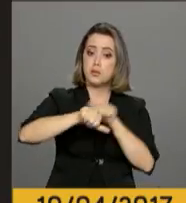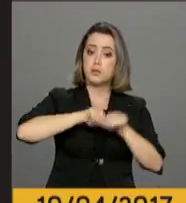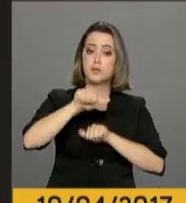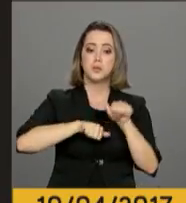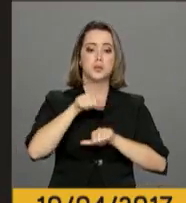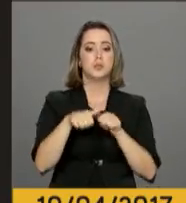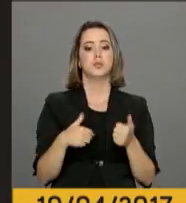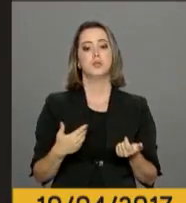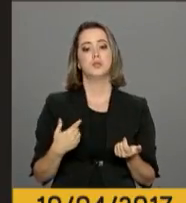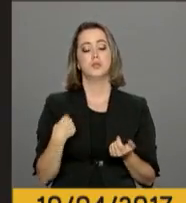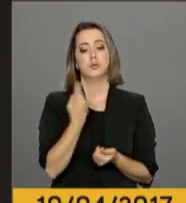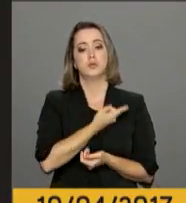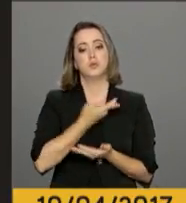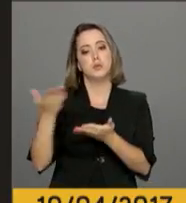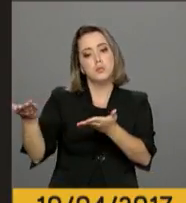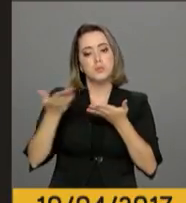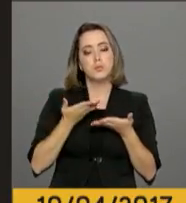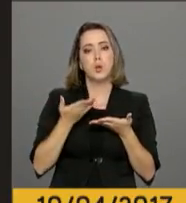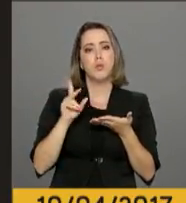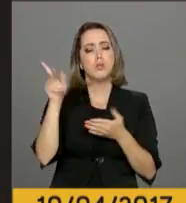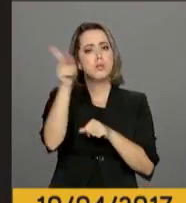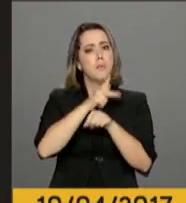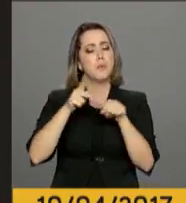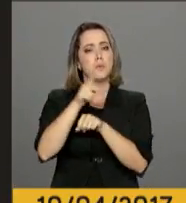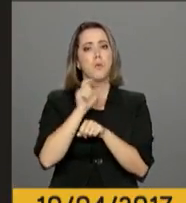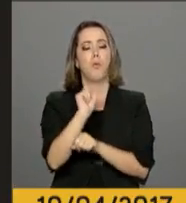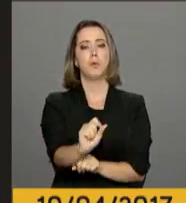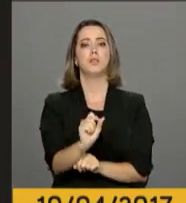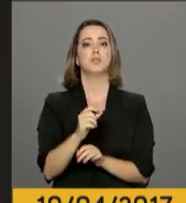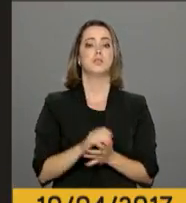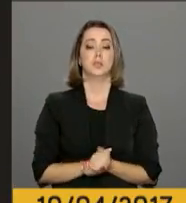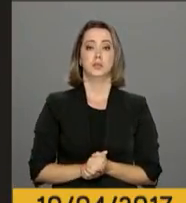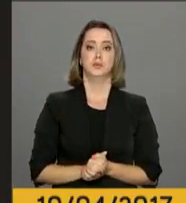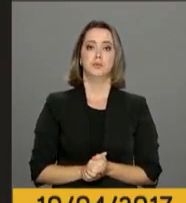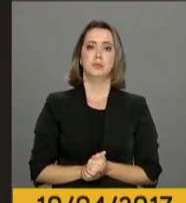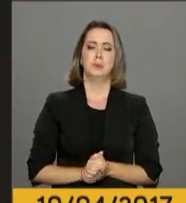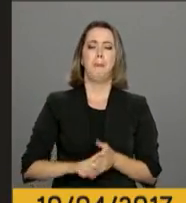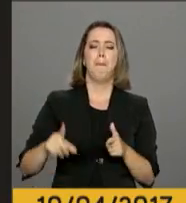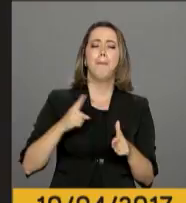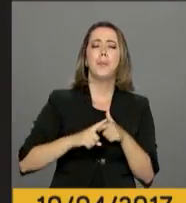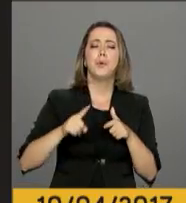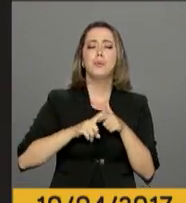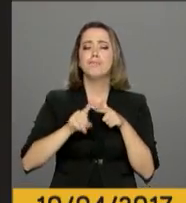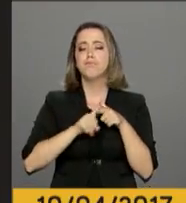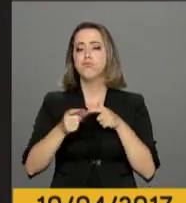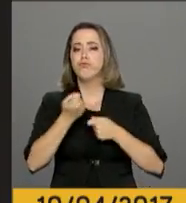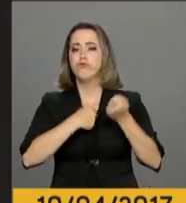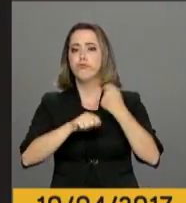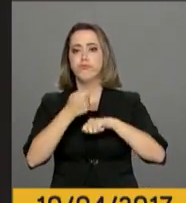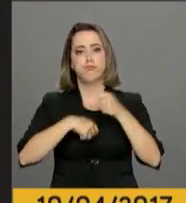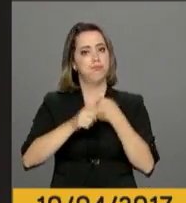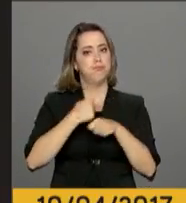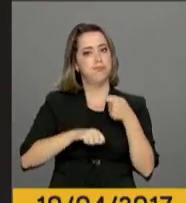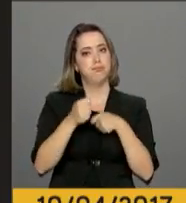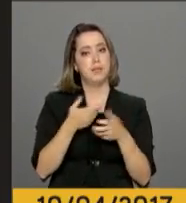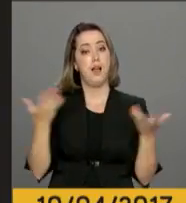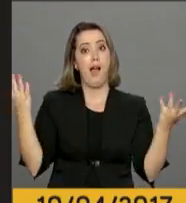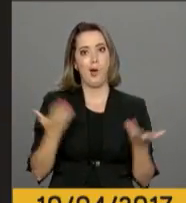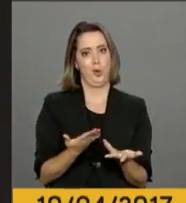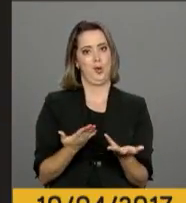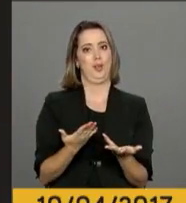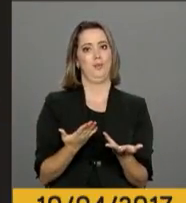transformações. Nós recebemos o país na maior crise econômica de nossa história.